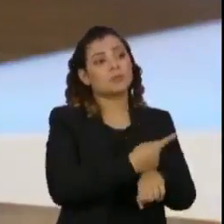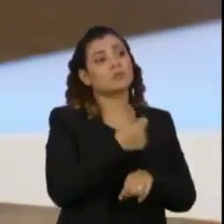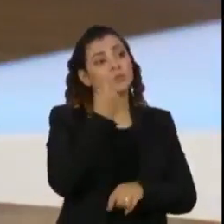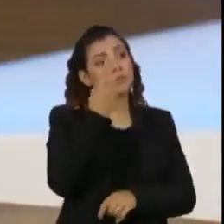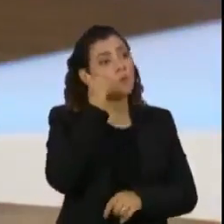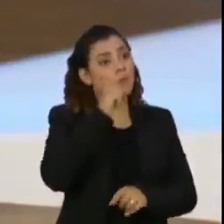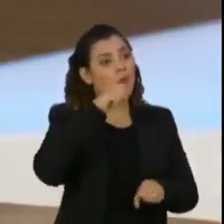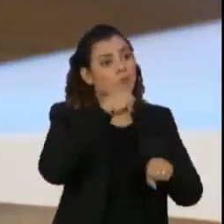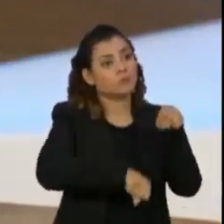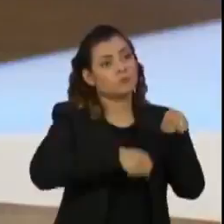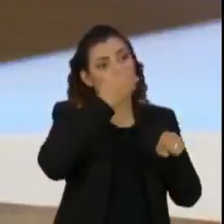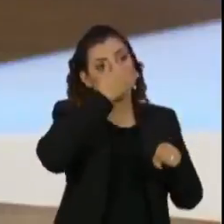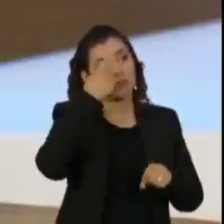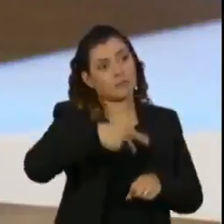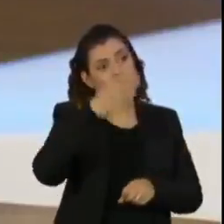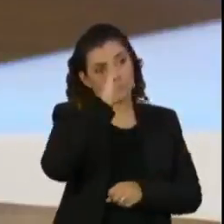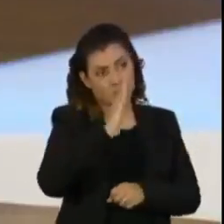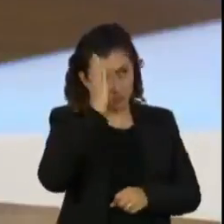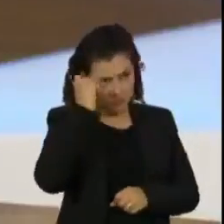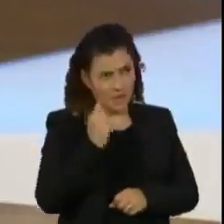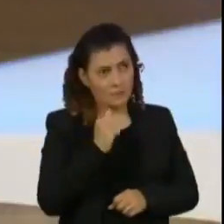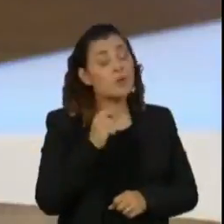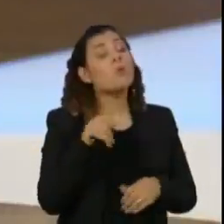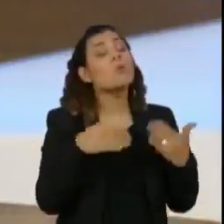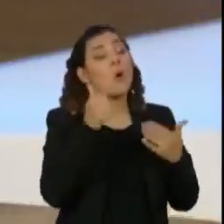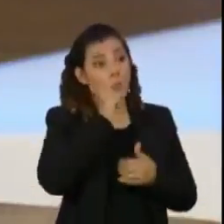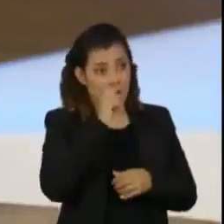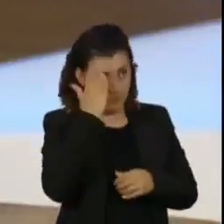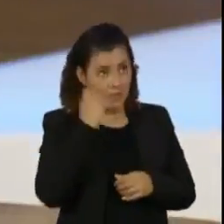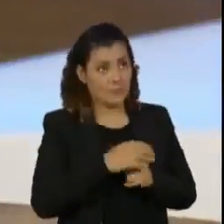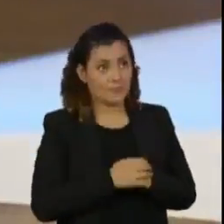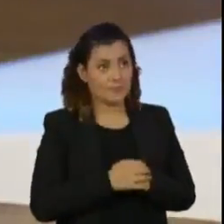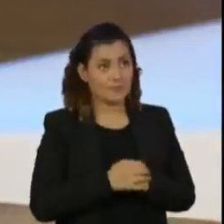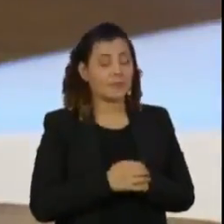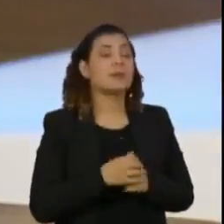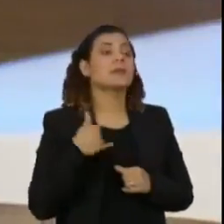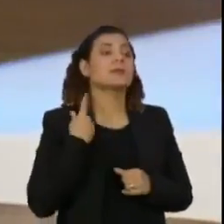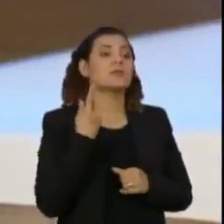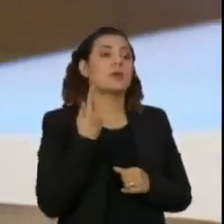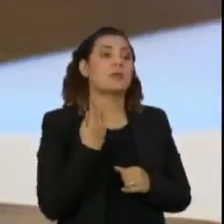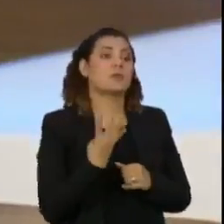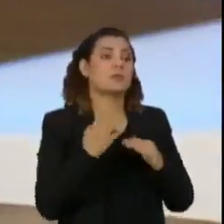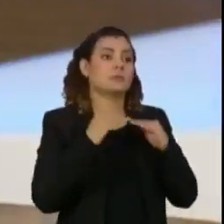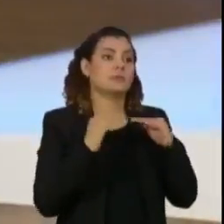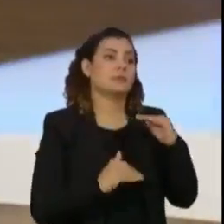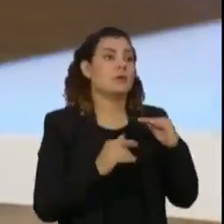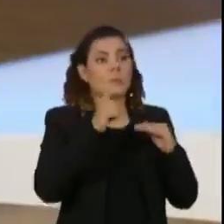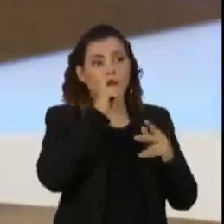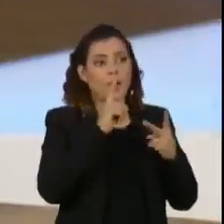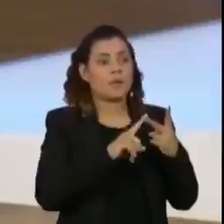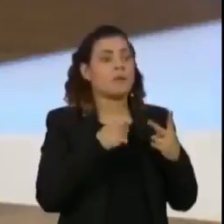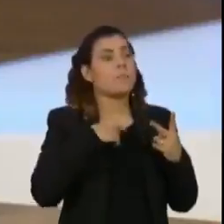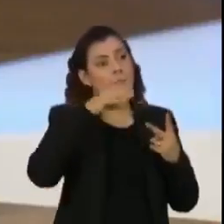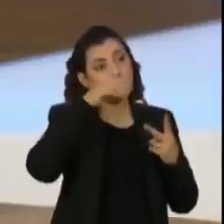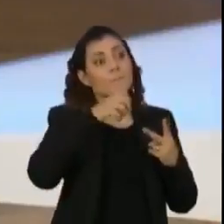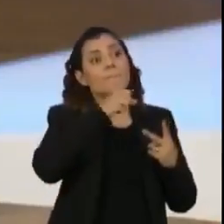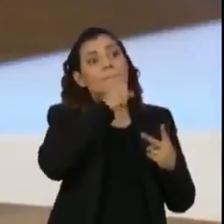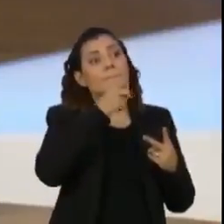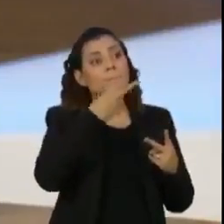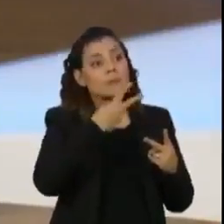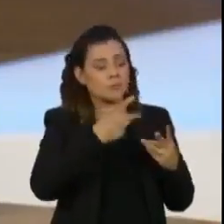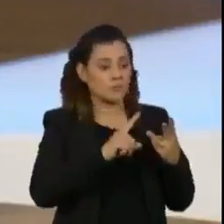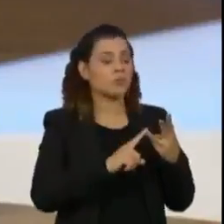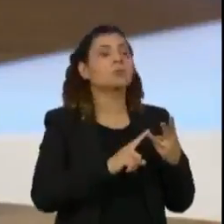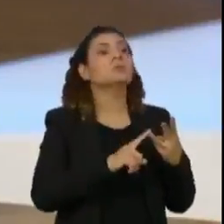mulher que é estuprada no Brasil. Mas sabe qual é essa mulher que é estuprada? A menor de 14 anos que é estuprada pelo pai, pelo padrasto,